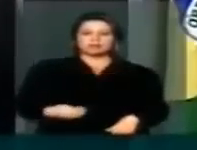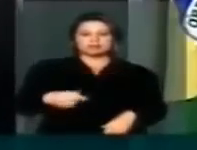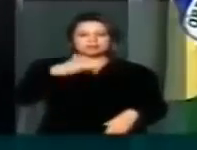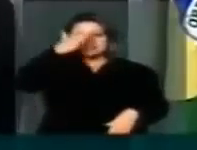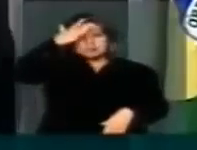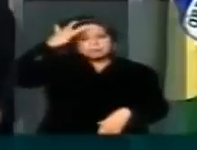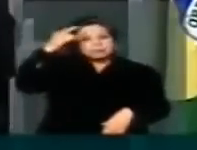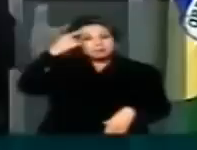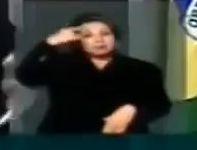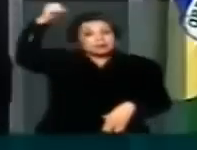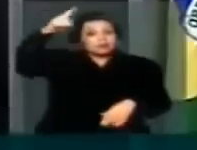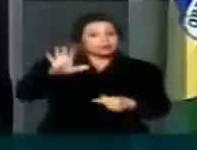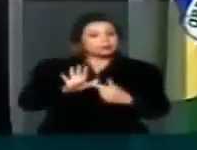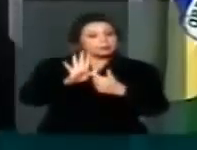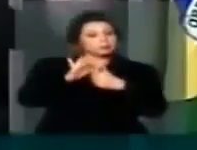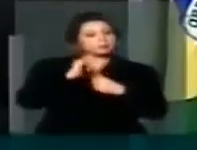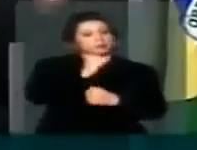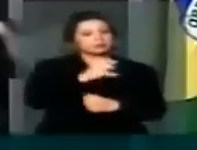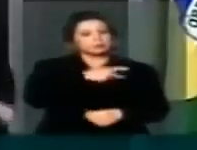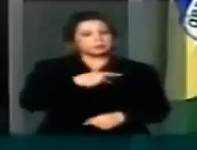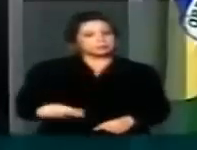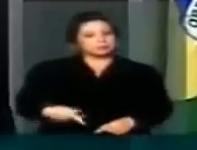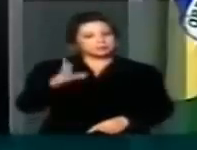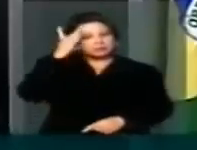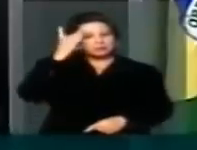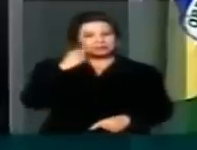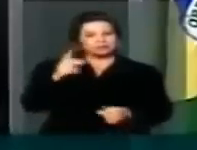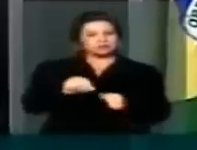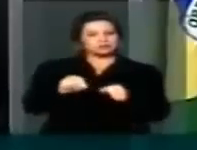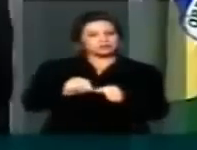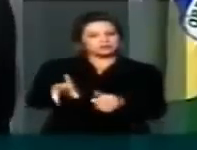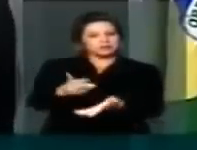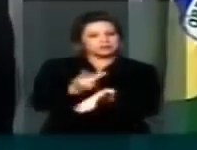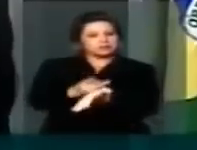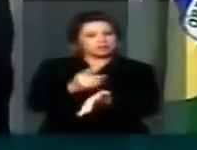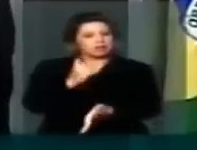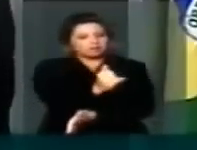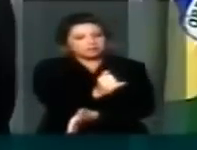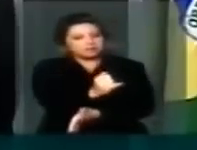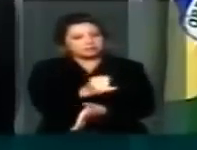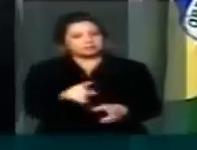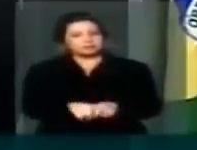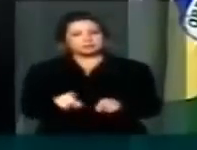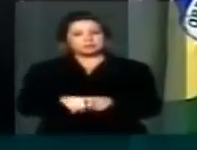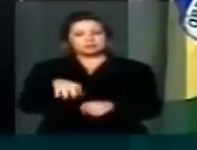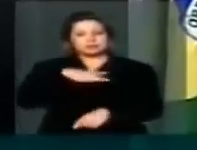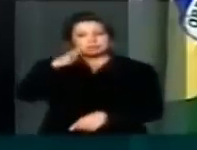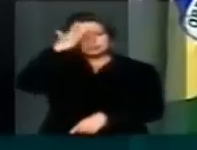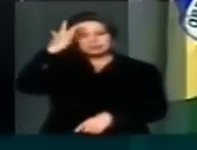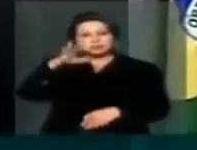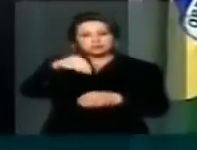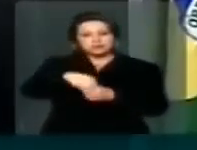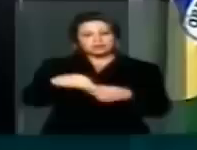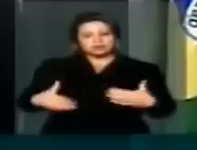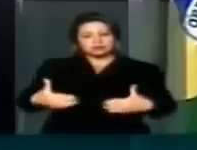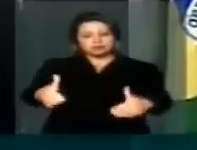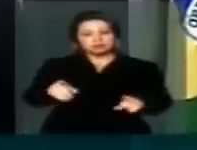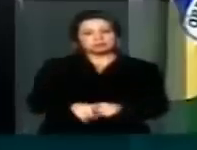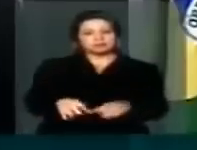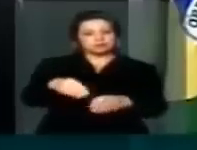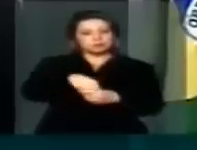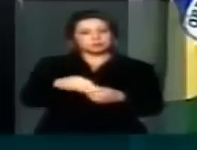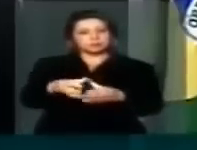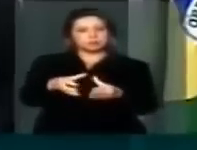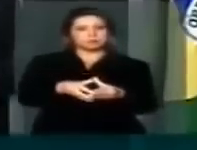alguém iluminado para mostrar para ela que o caminho que ela está tomando é errado. Tomara que tenha alguém dentro da equipe